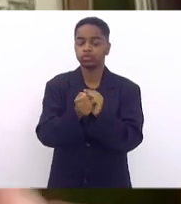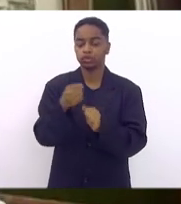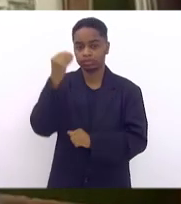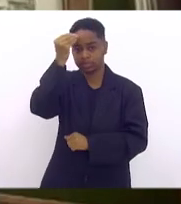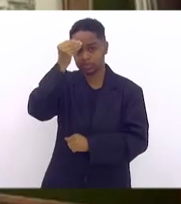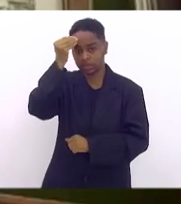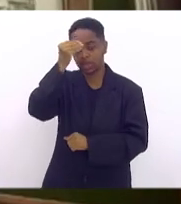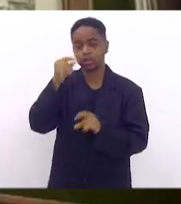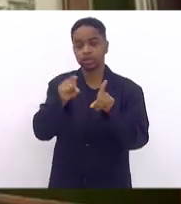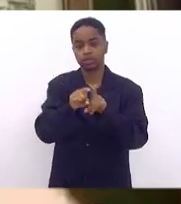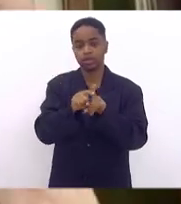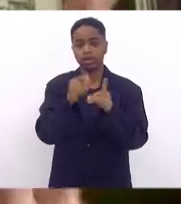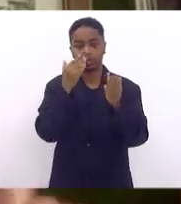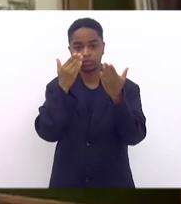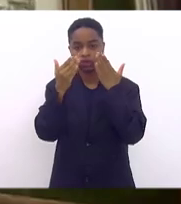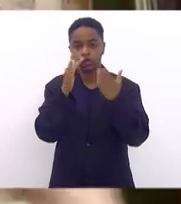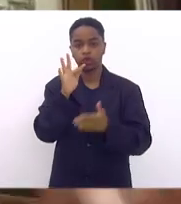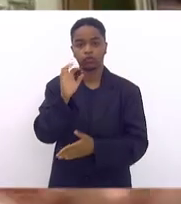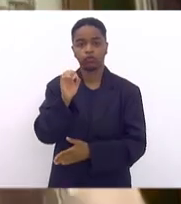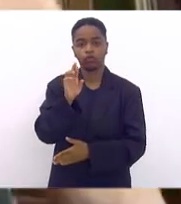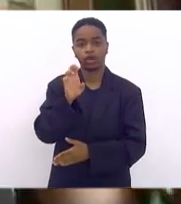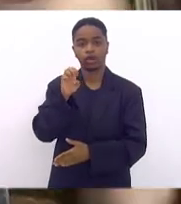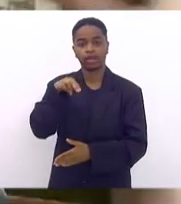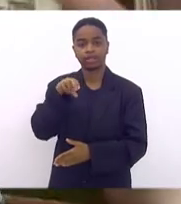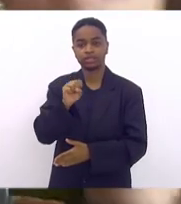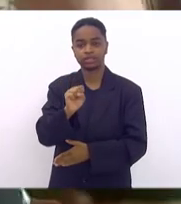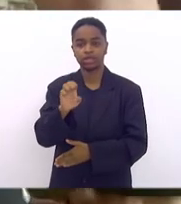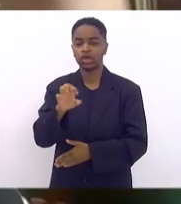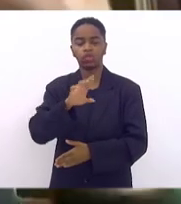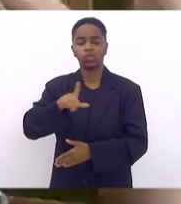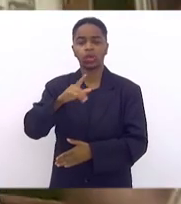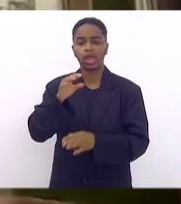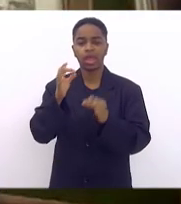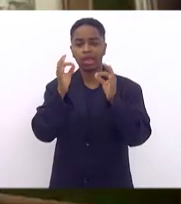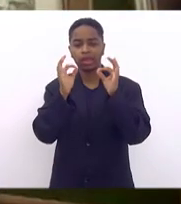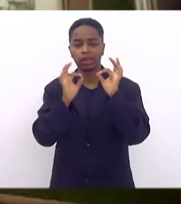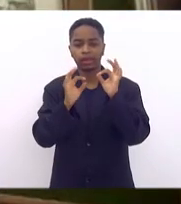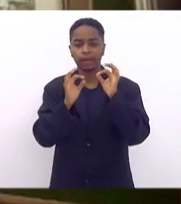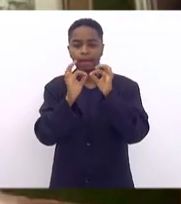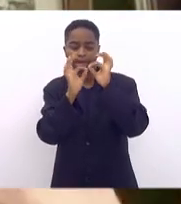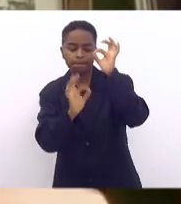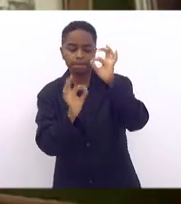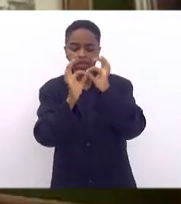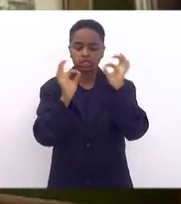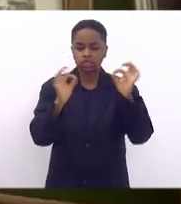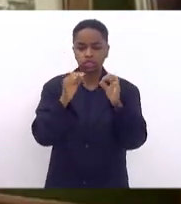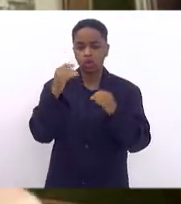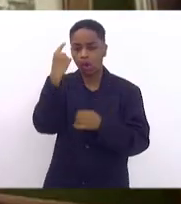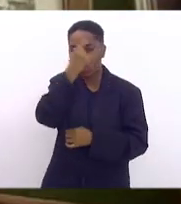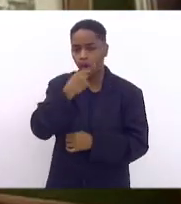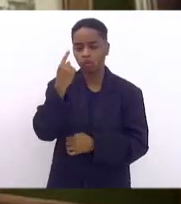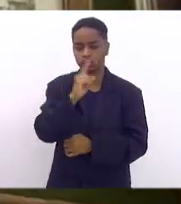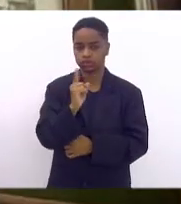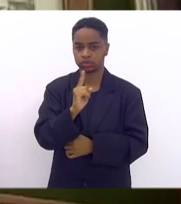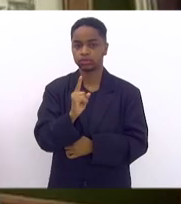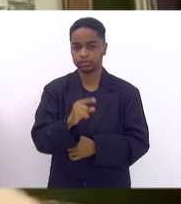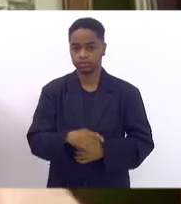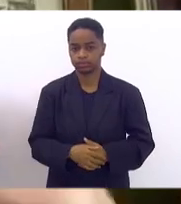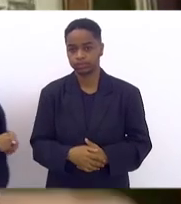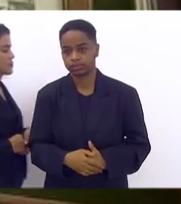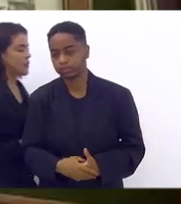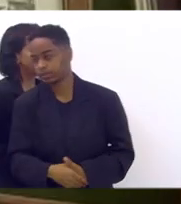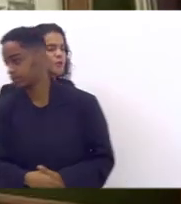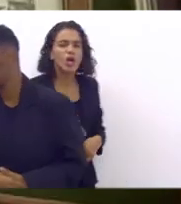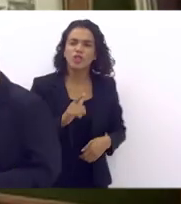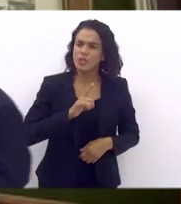psicólogos forenses. E não se trata daquela questão de Lombroso, que você vai medir a testa, o olho, mas entender por que é que... Porque nós temos